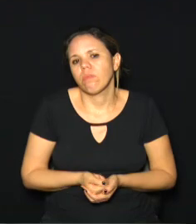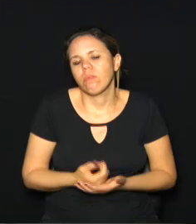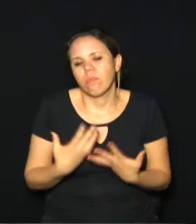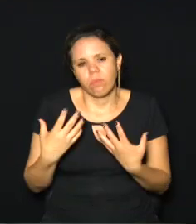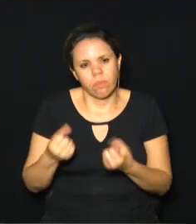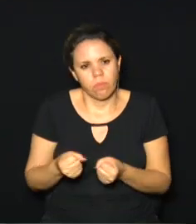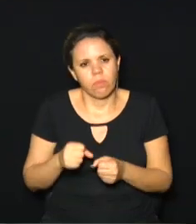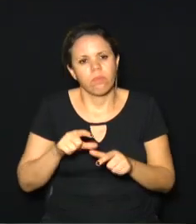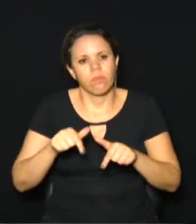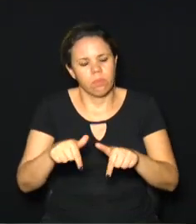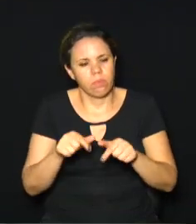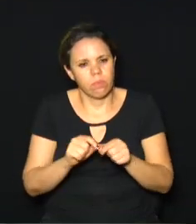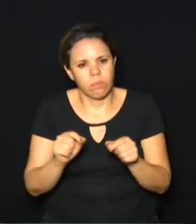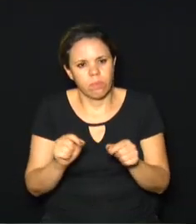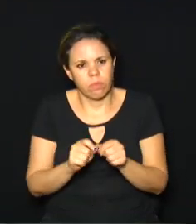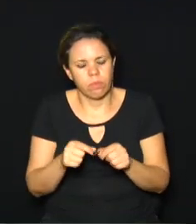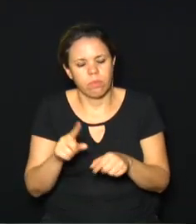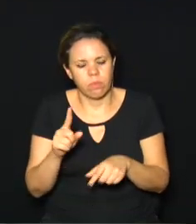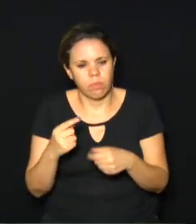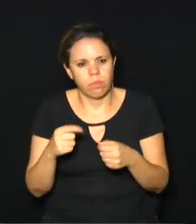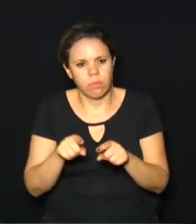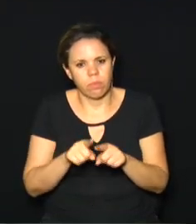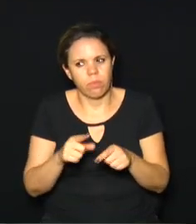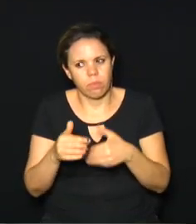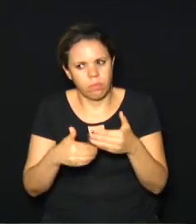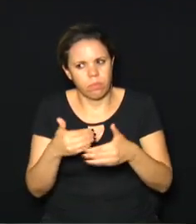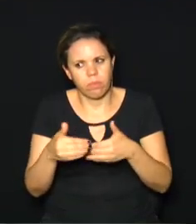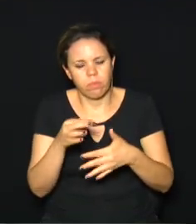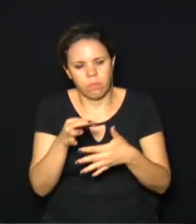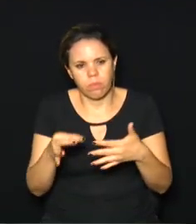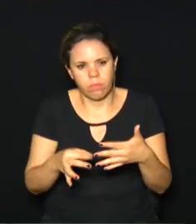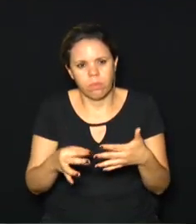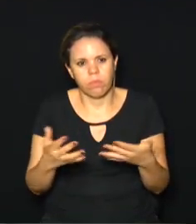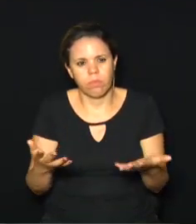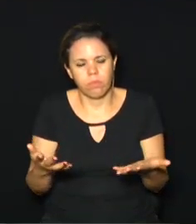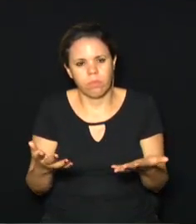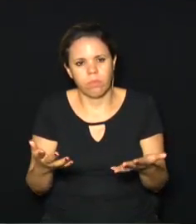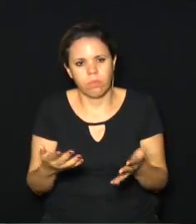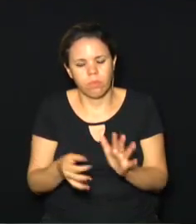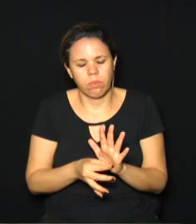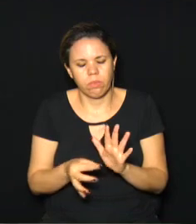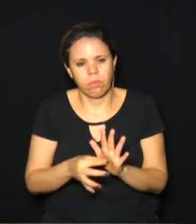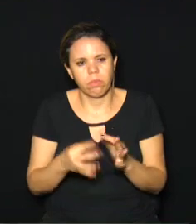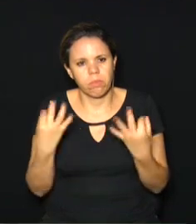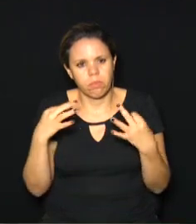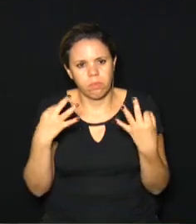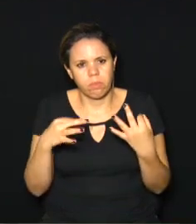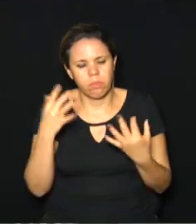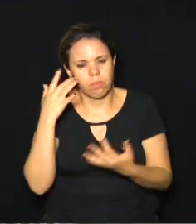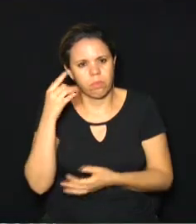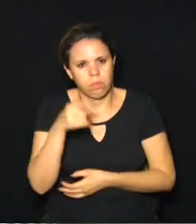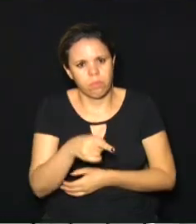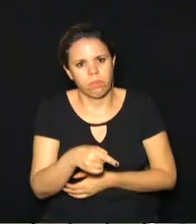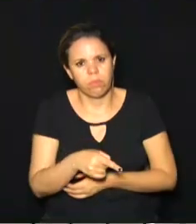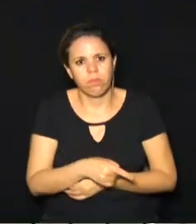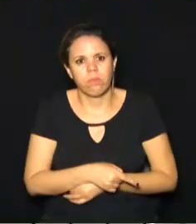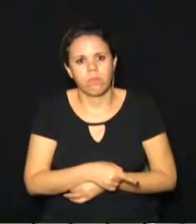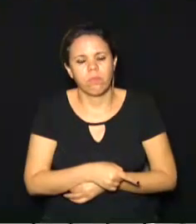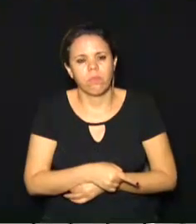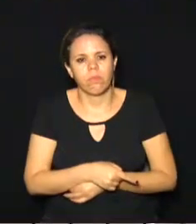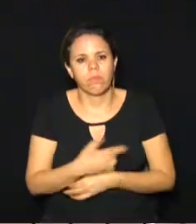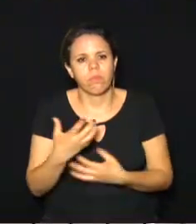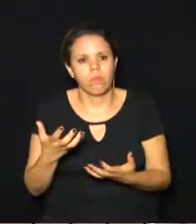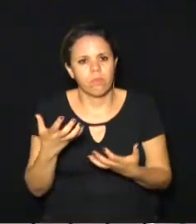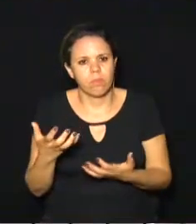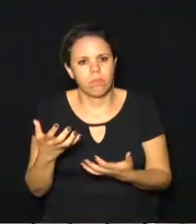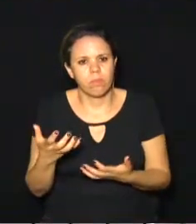as medidas aí que forem necessárias, né? Então, é isso a visão. Eduardo, não, perfeito. Acho que, inclusive,